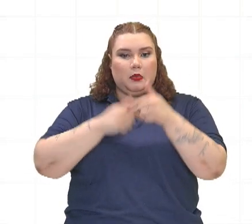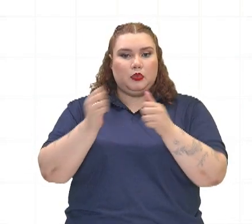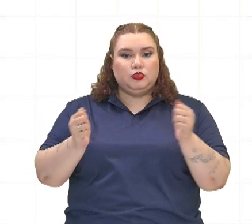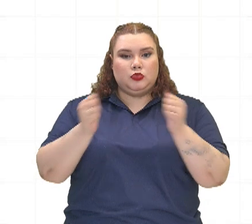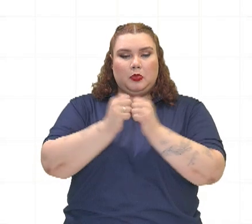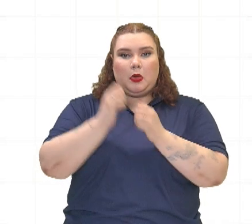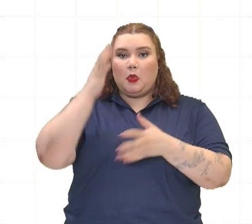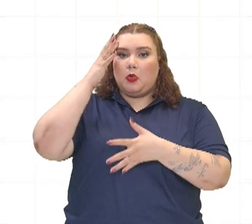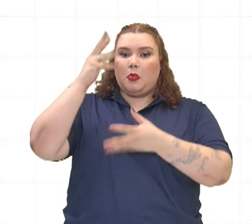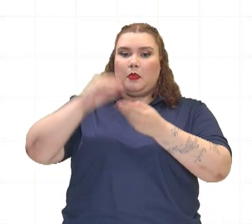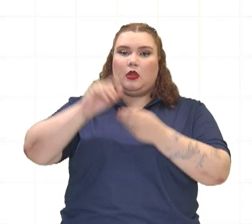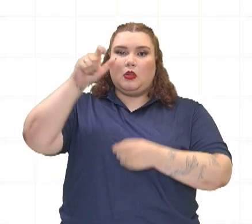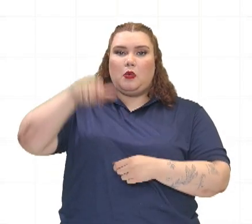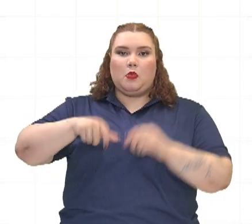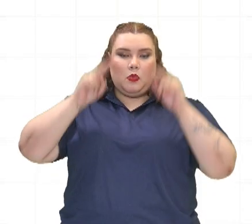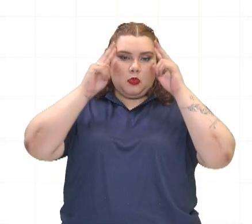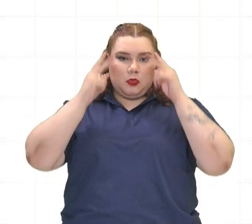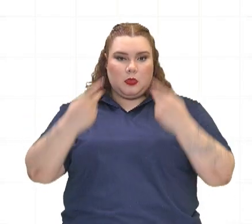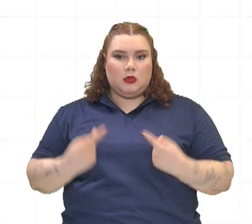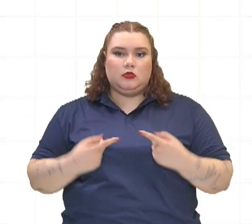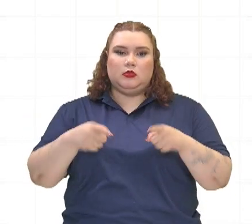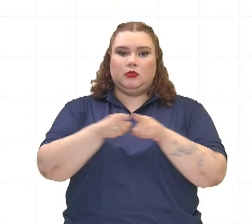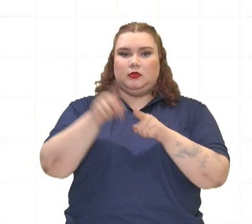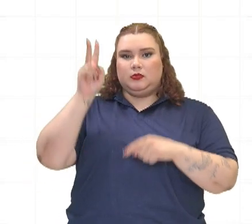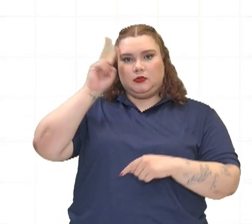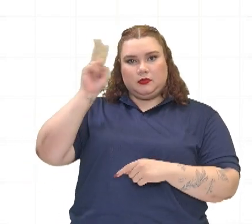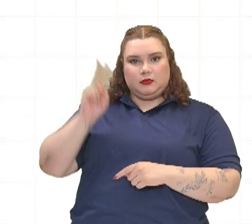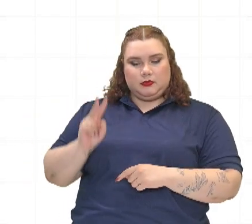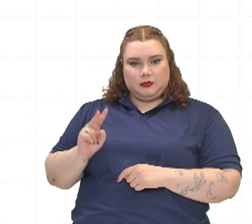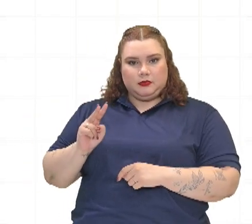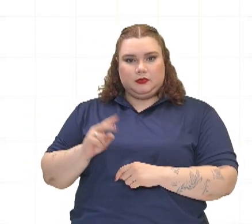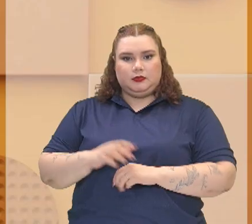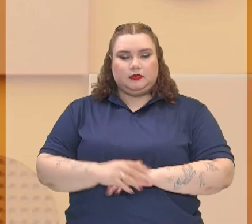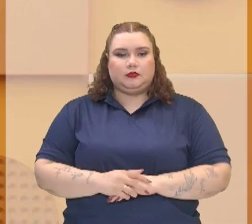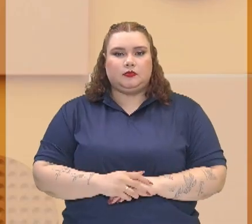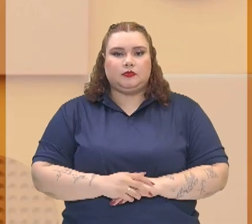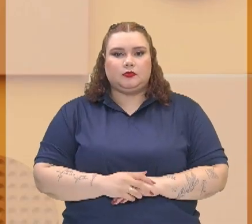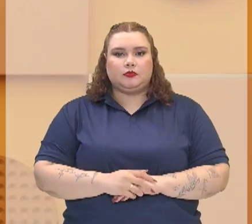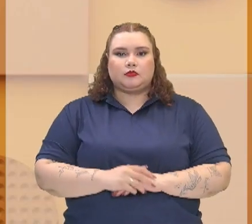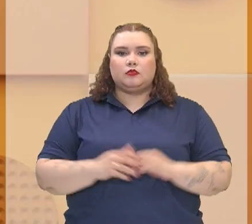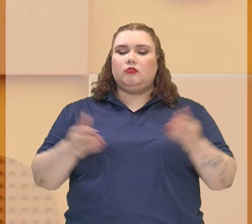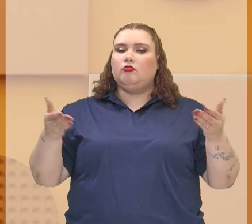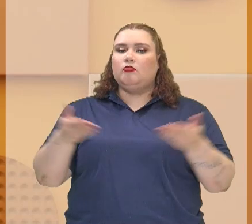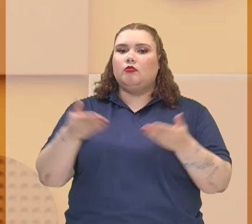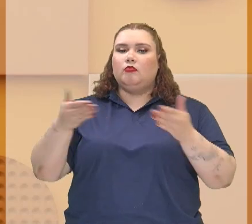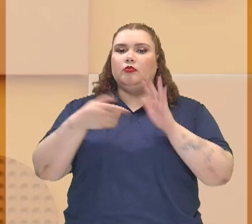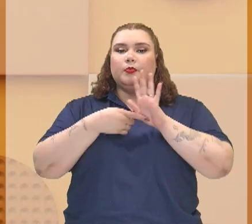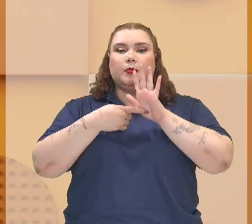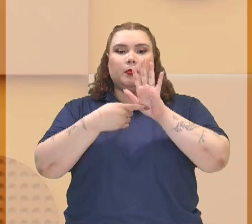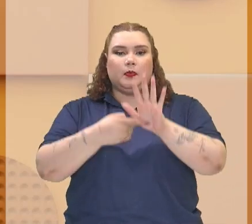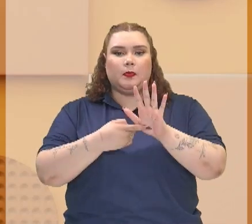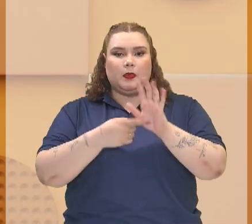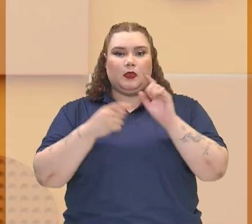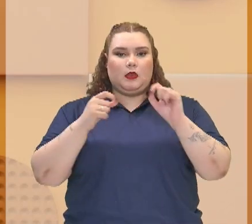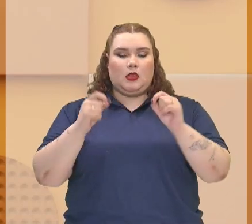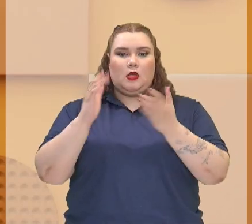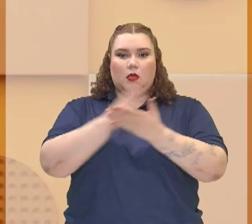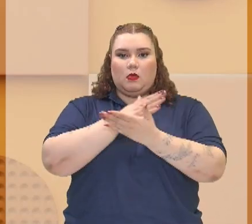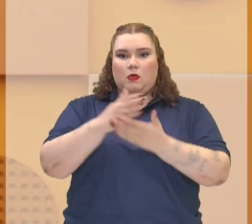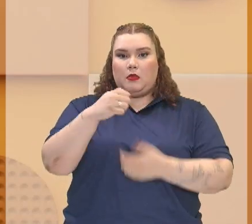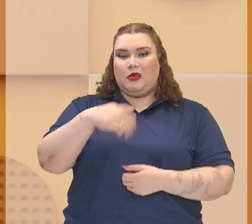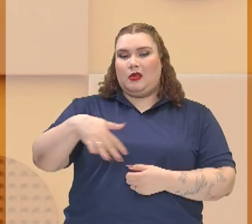aqui, nós vamos dar uma atenção para algumas áreas